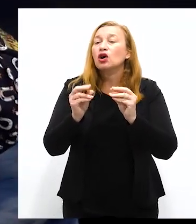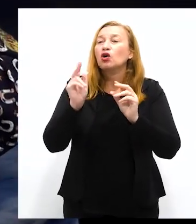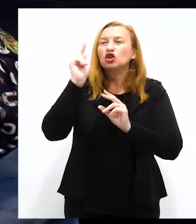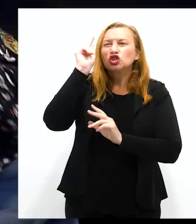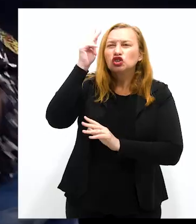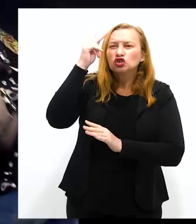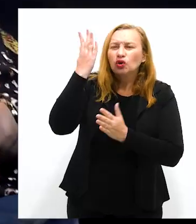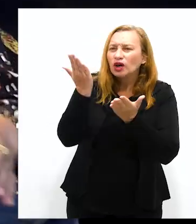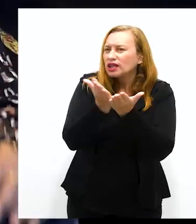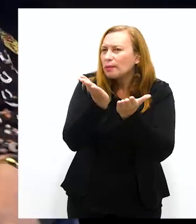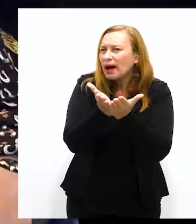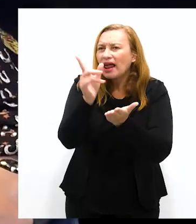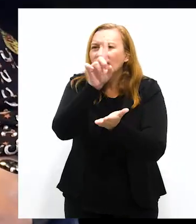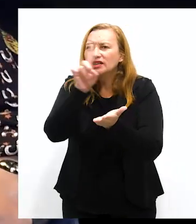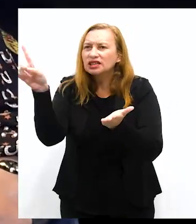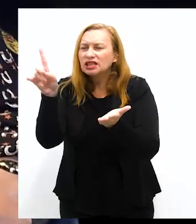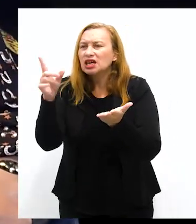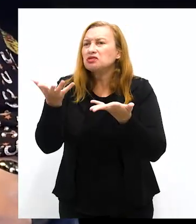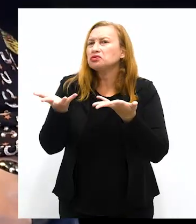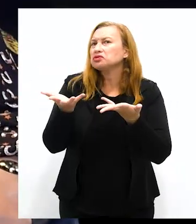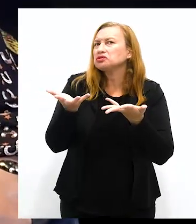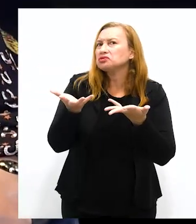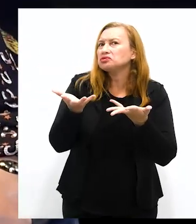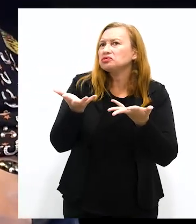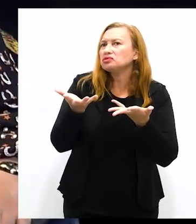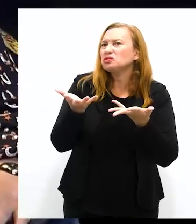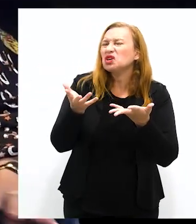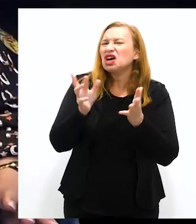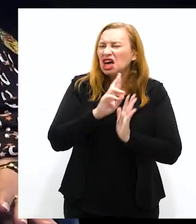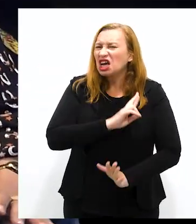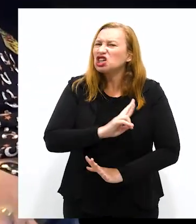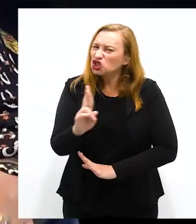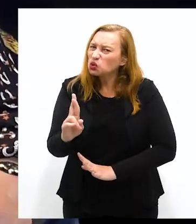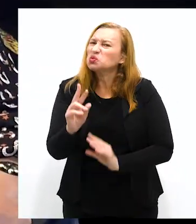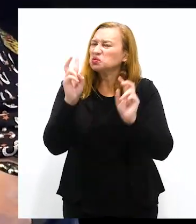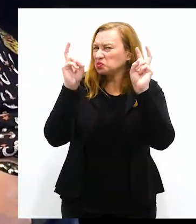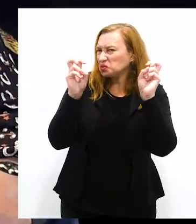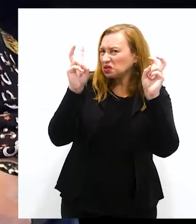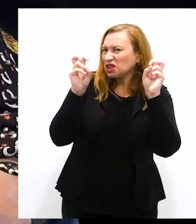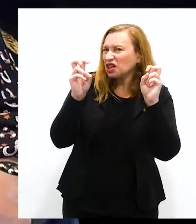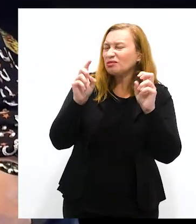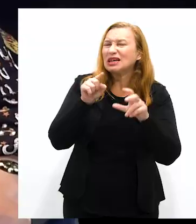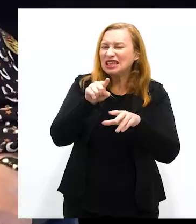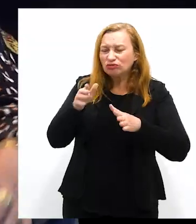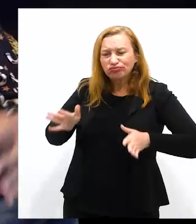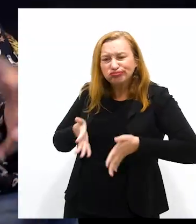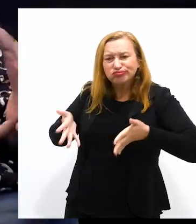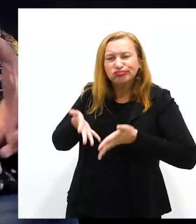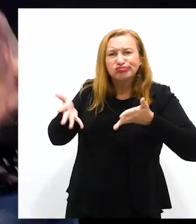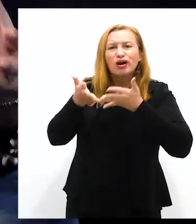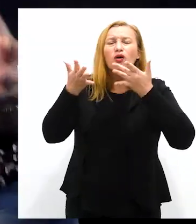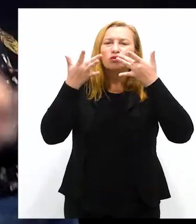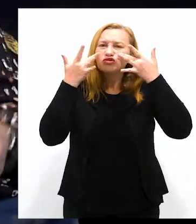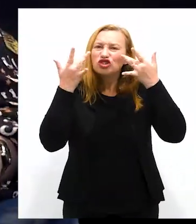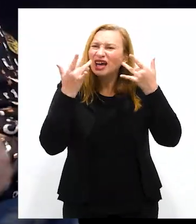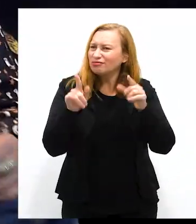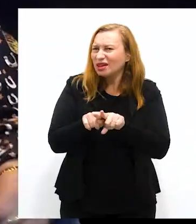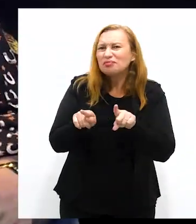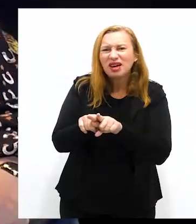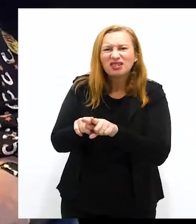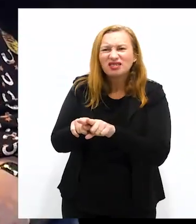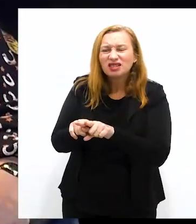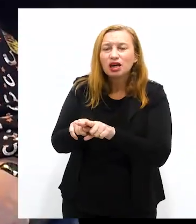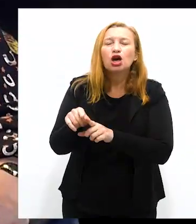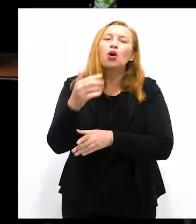bíblicas ou com temas relacionados a bíblicas, quer dizer, religioso, isso estimula o teatro